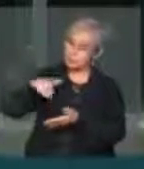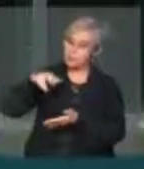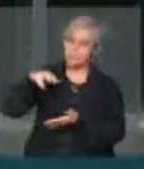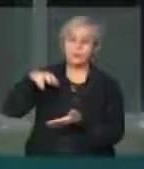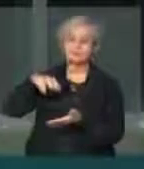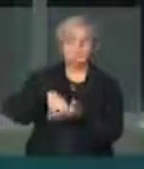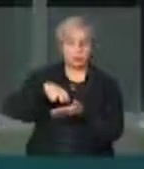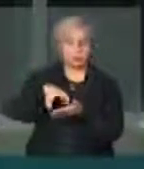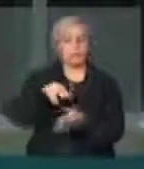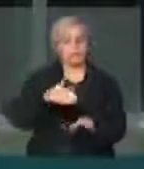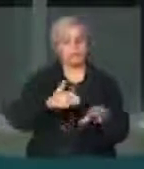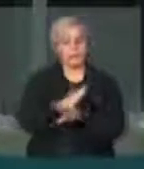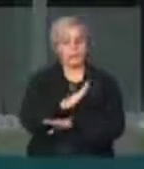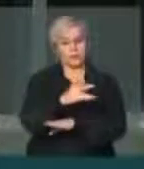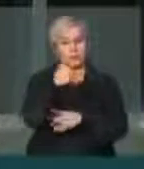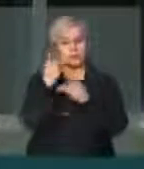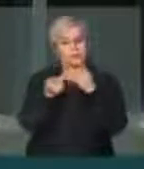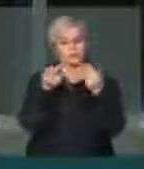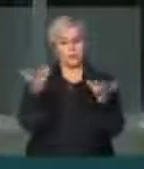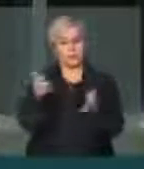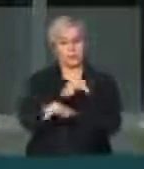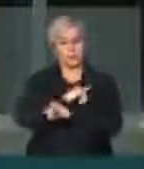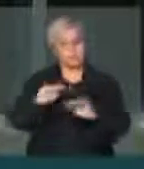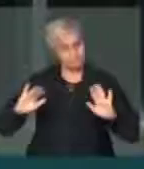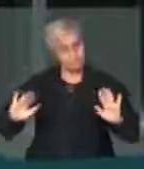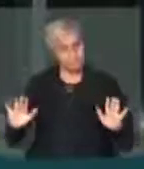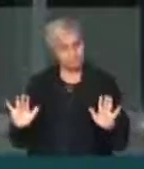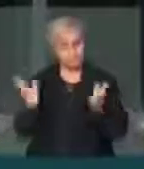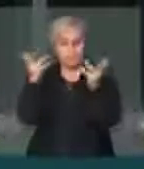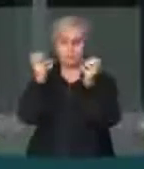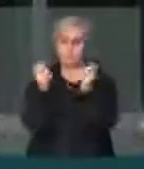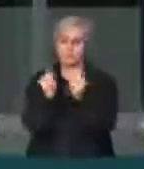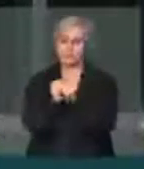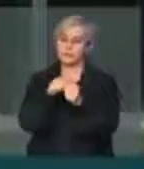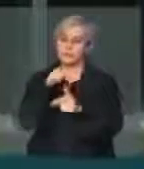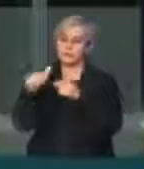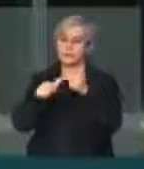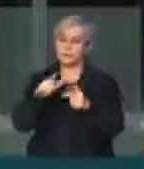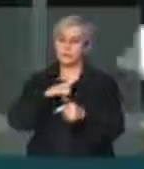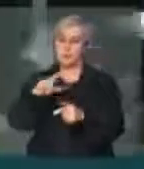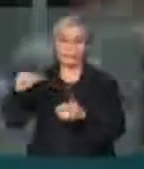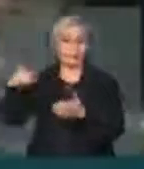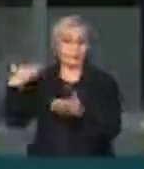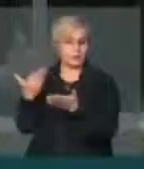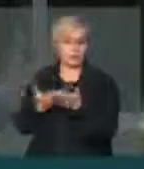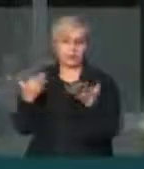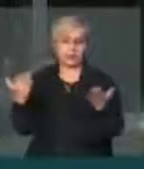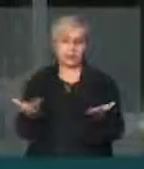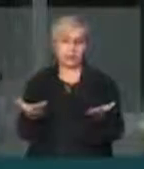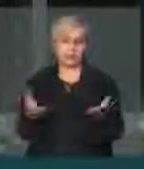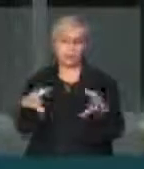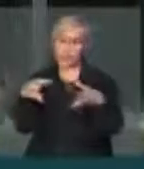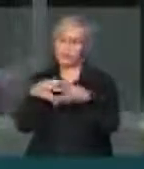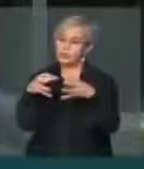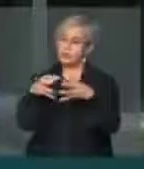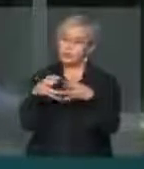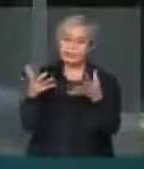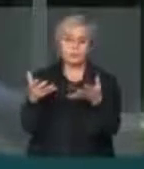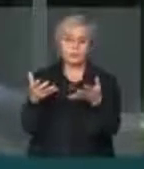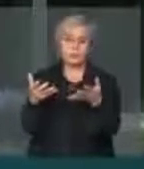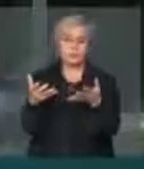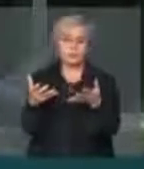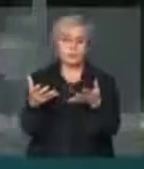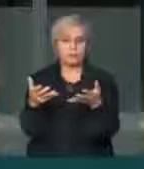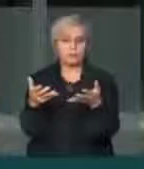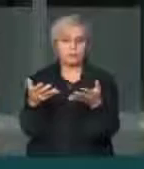nação. Quero aqui, volto a repetir, enaltecer mais uma vez o trabalho que tivemos em todo esse tempo. E aqueles que